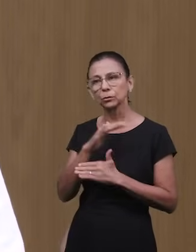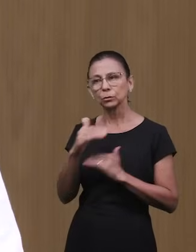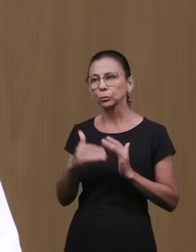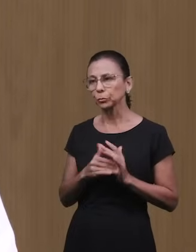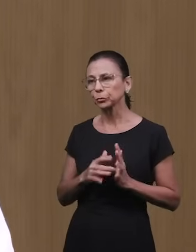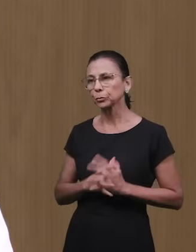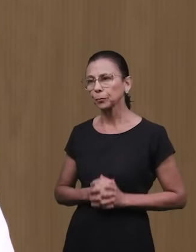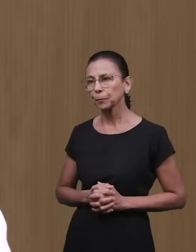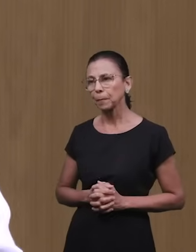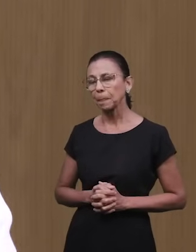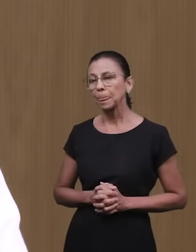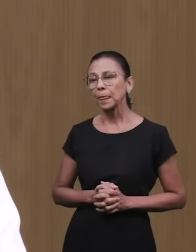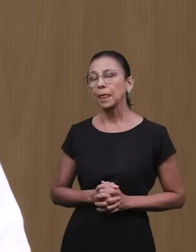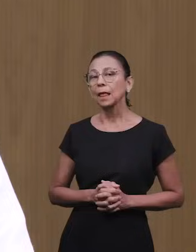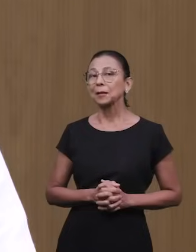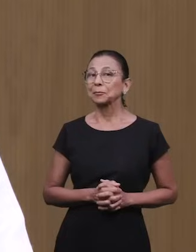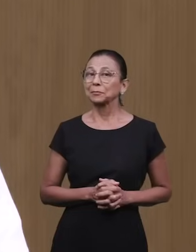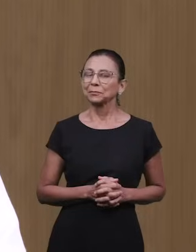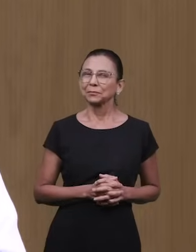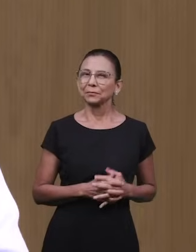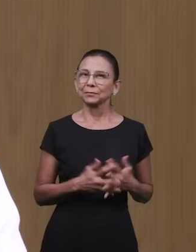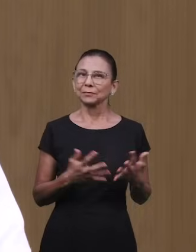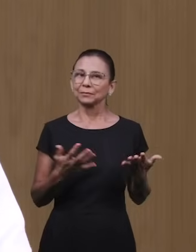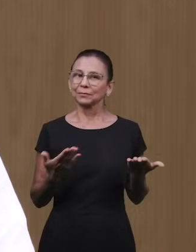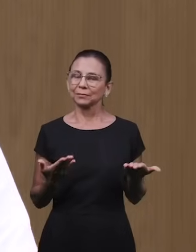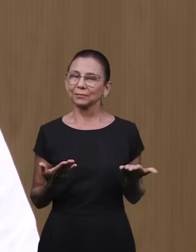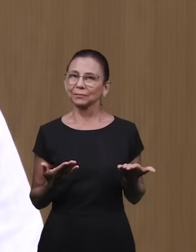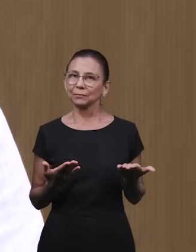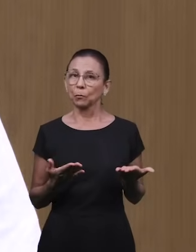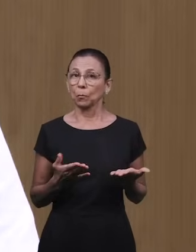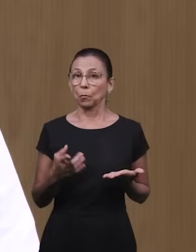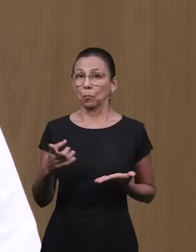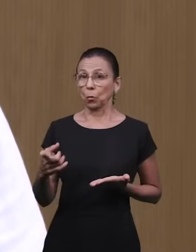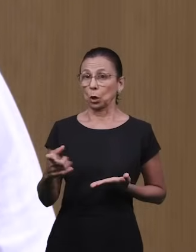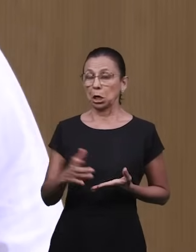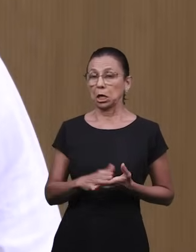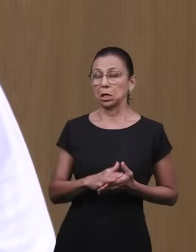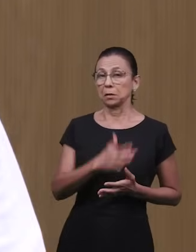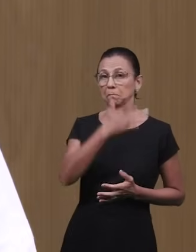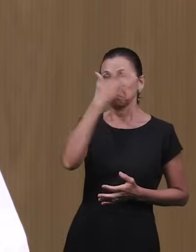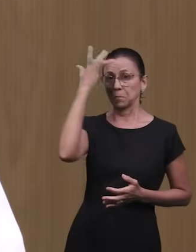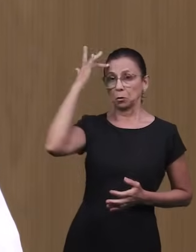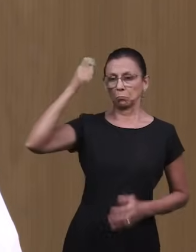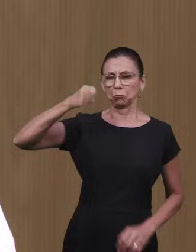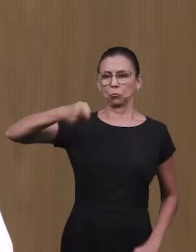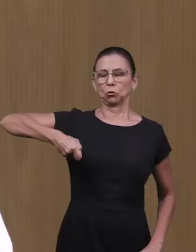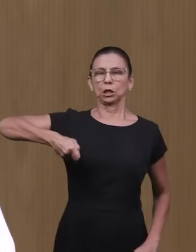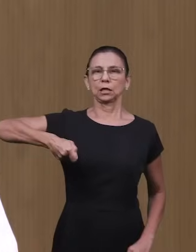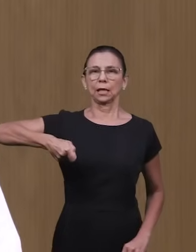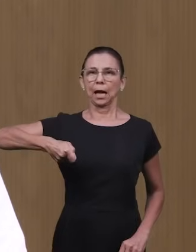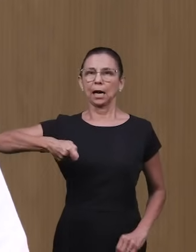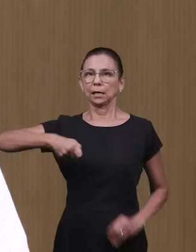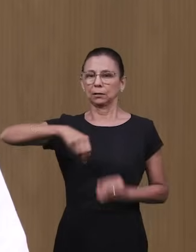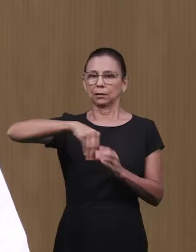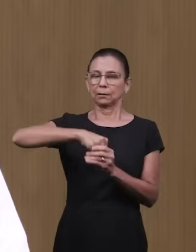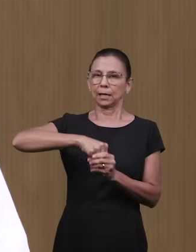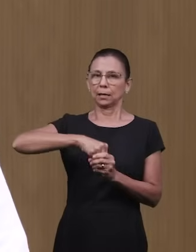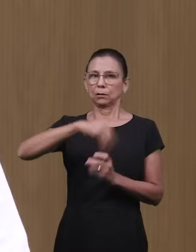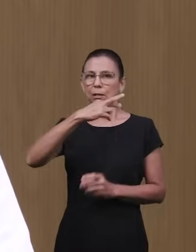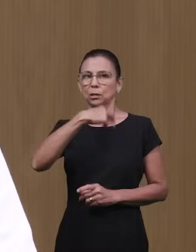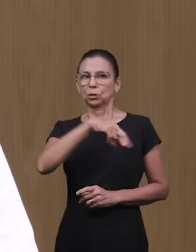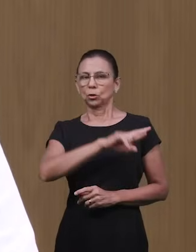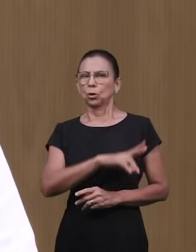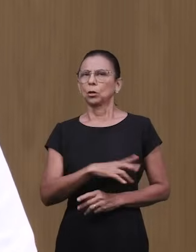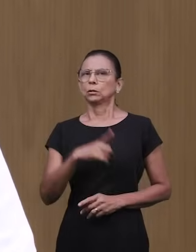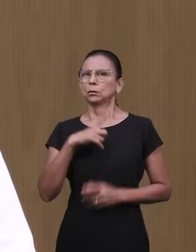autoridade política, eclesiástica, Lutero sabia que estava correndo risco, uma vez que havia muitos